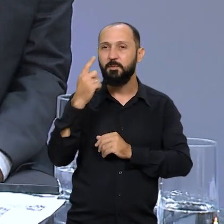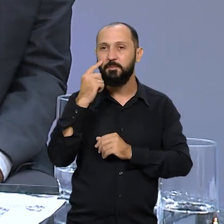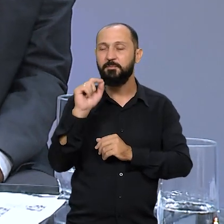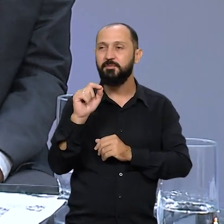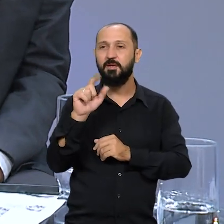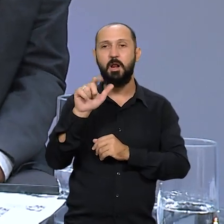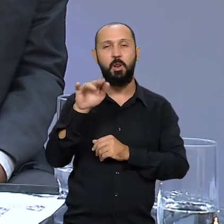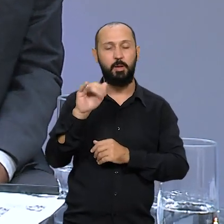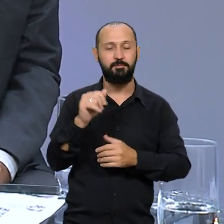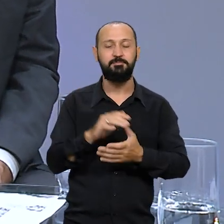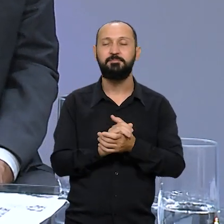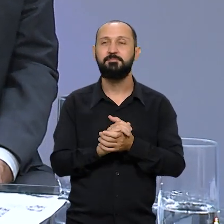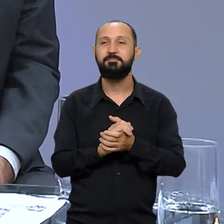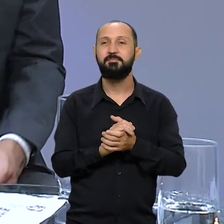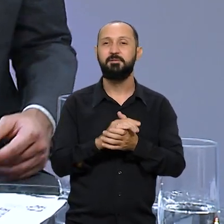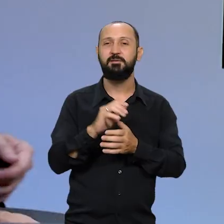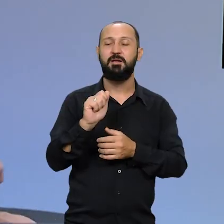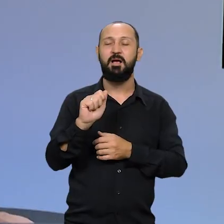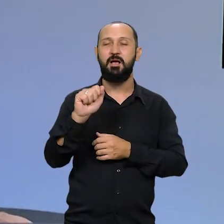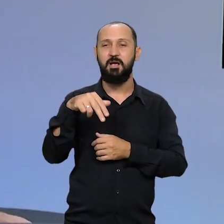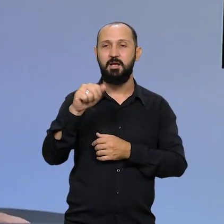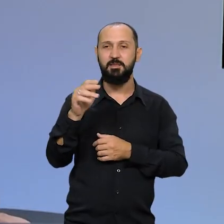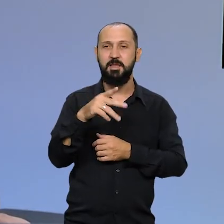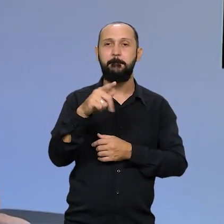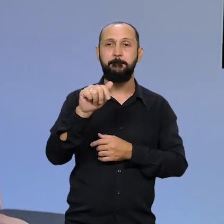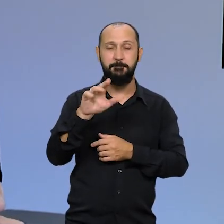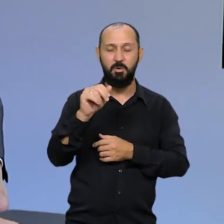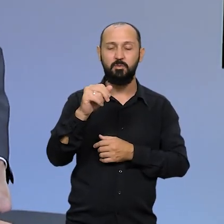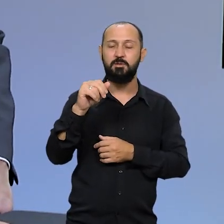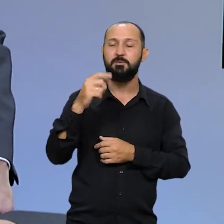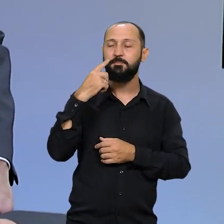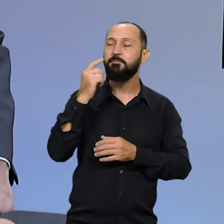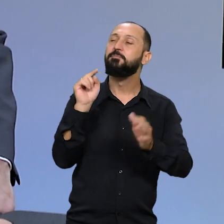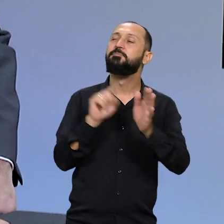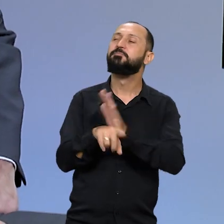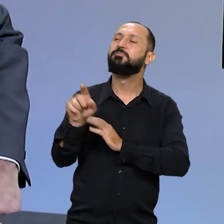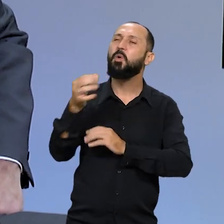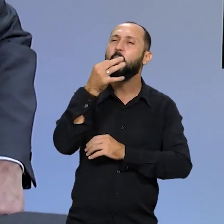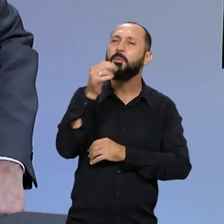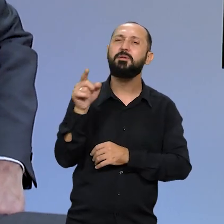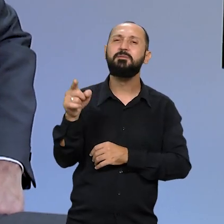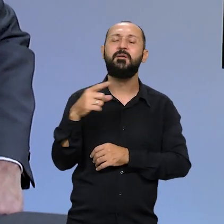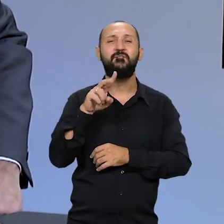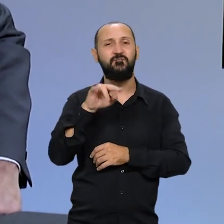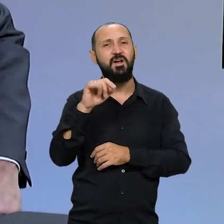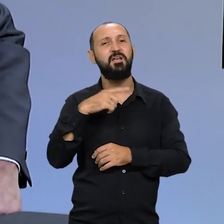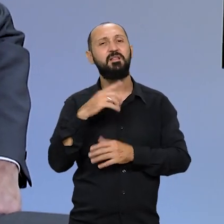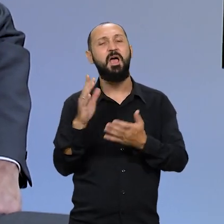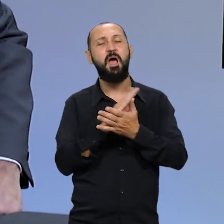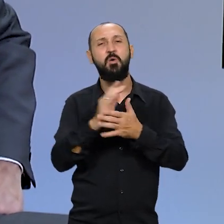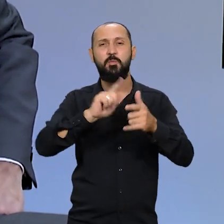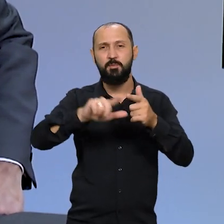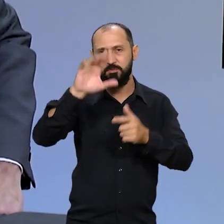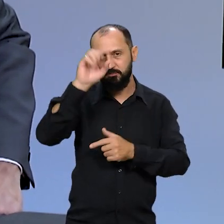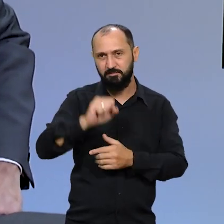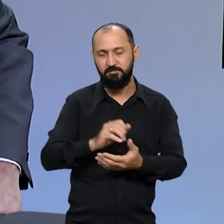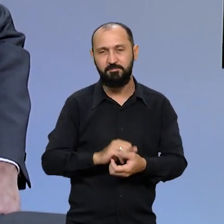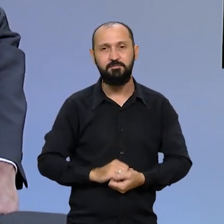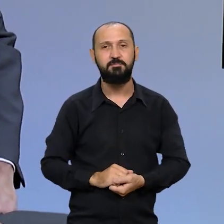isso em pós-graduação e está aqui respondendo hoje gentilmente as minhas perguntas, mas também as perguntas dos seguidores da